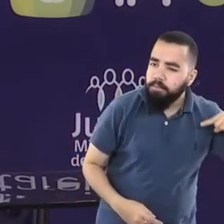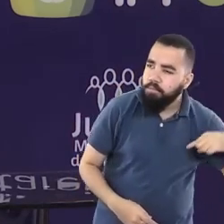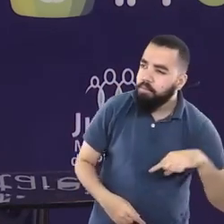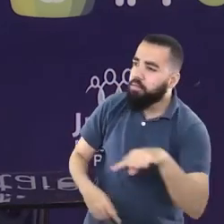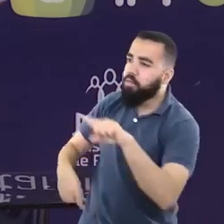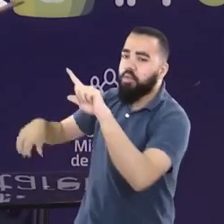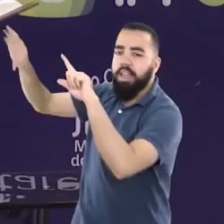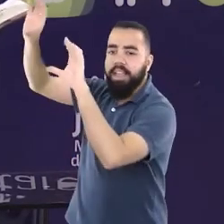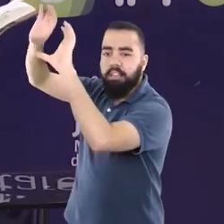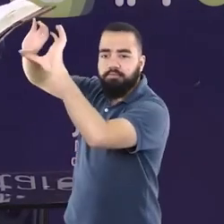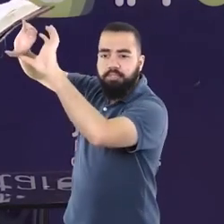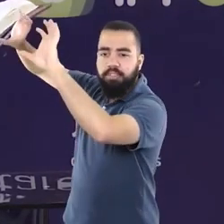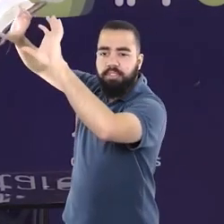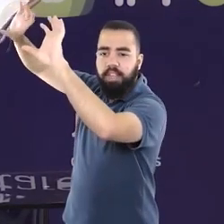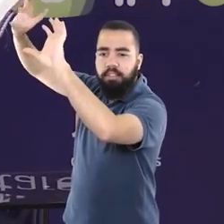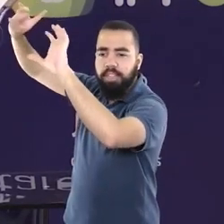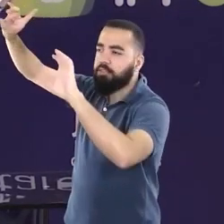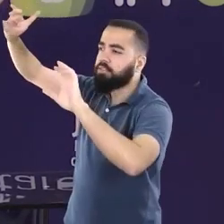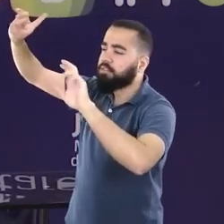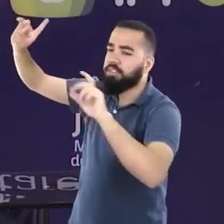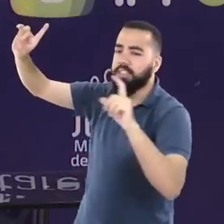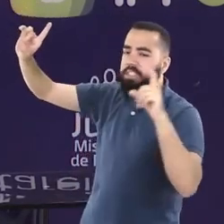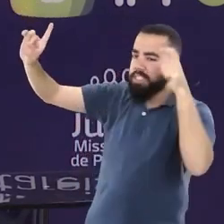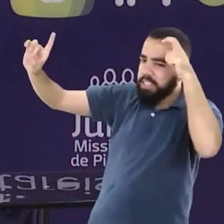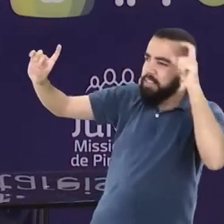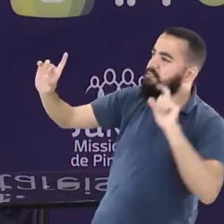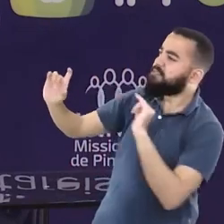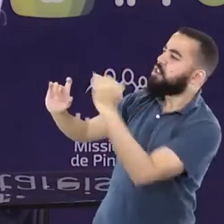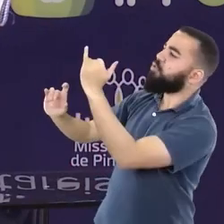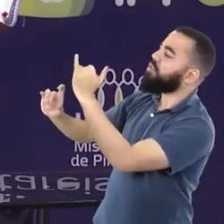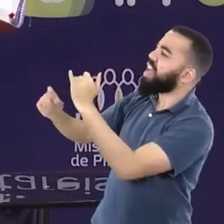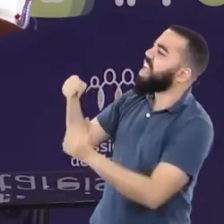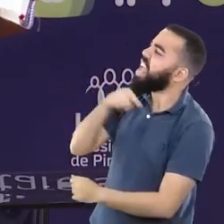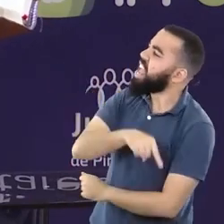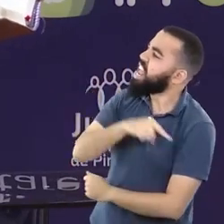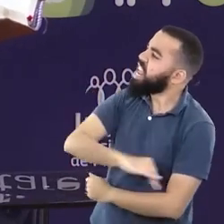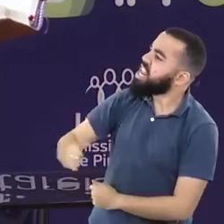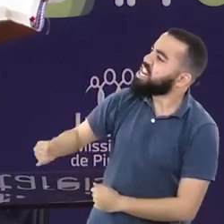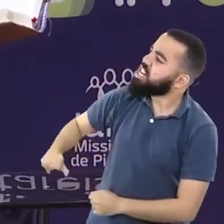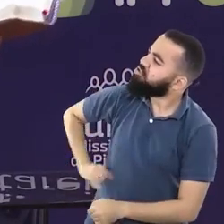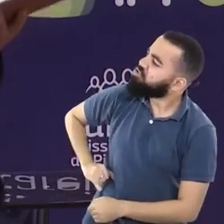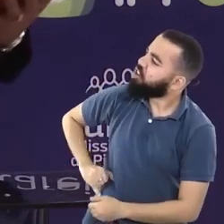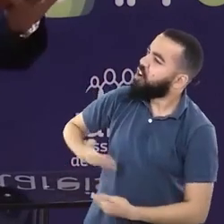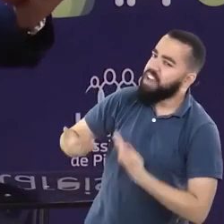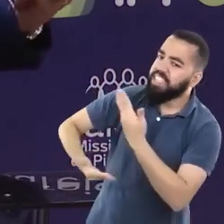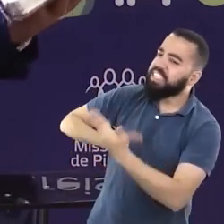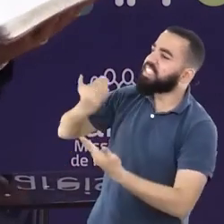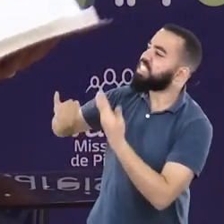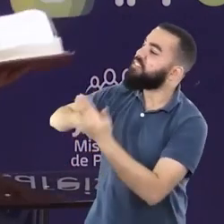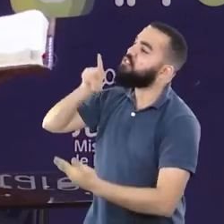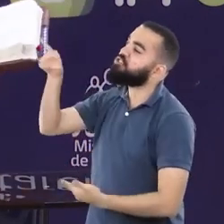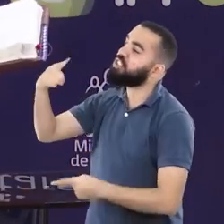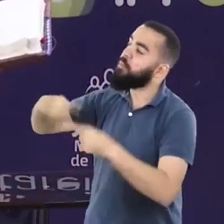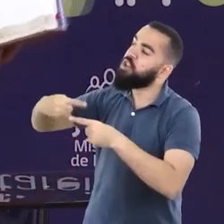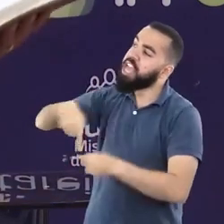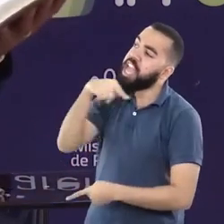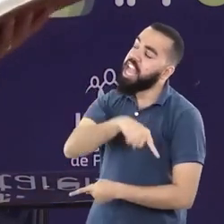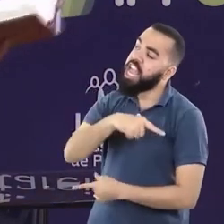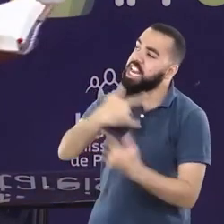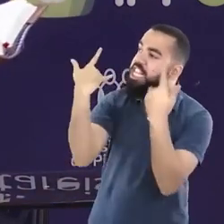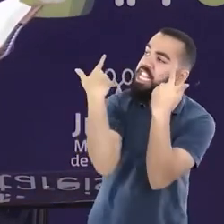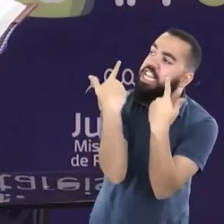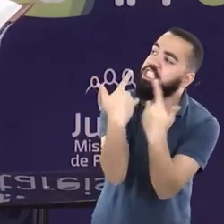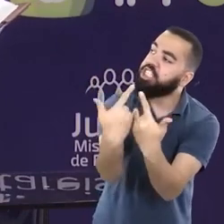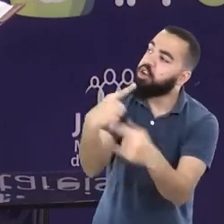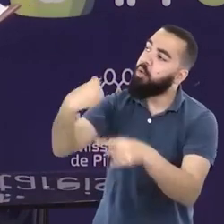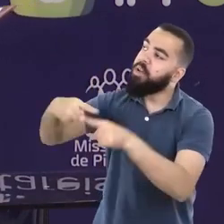Jó só servia a Deus porque Deus o abençoava, porque Deus cercava a casa dele com a grande muralha